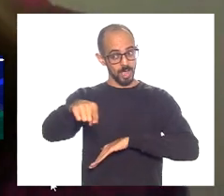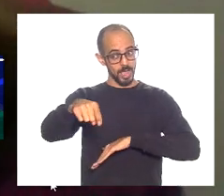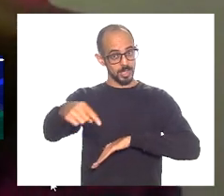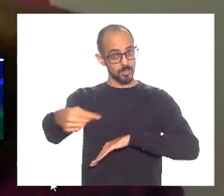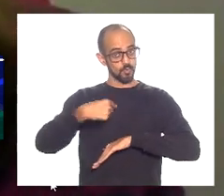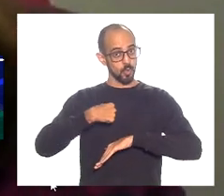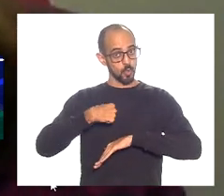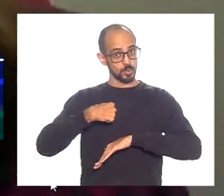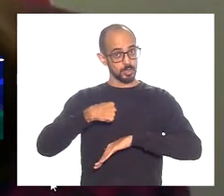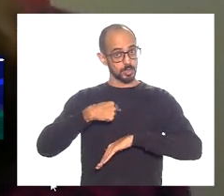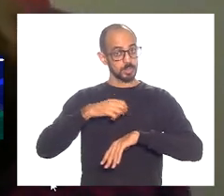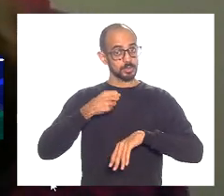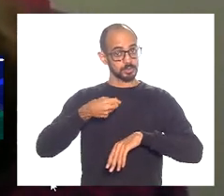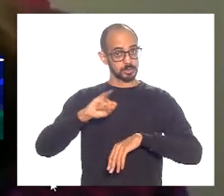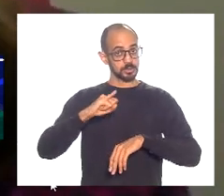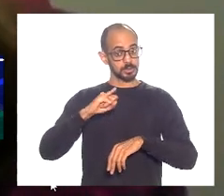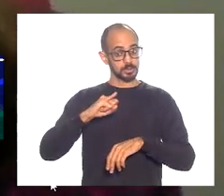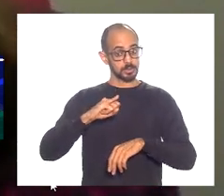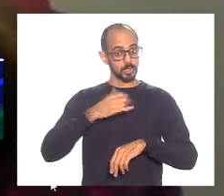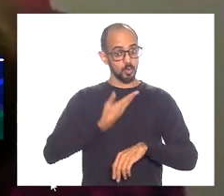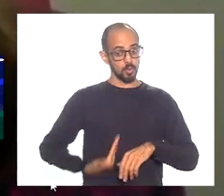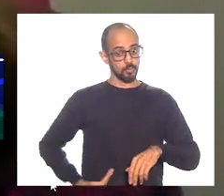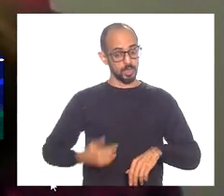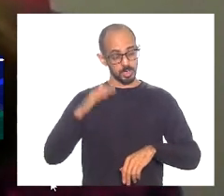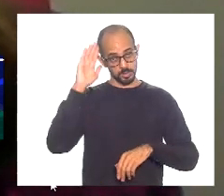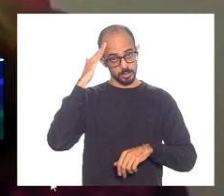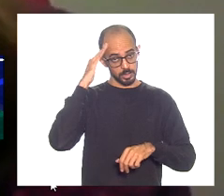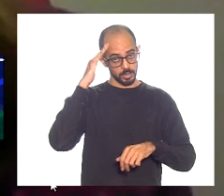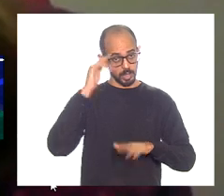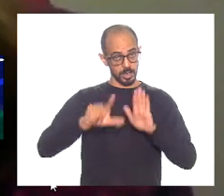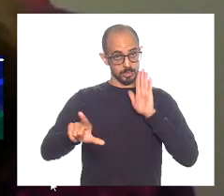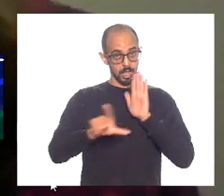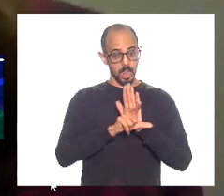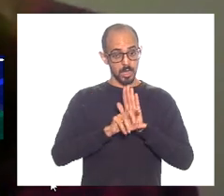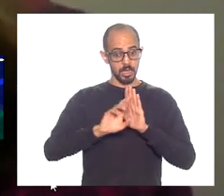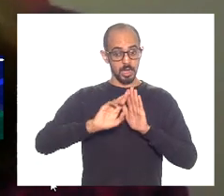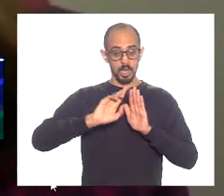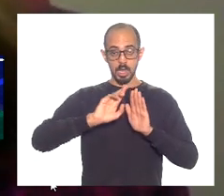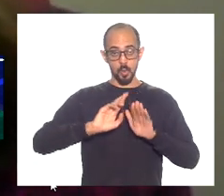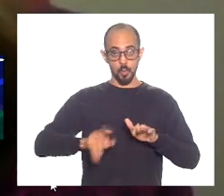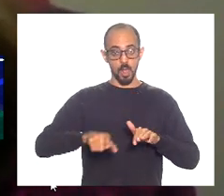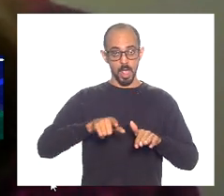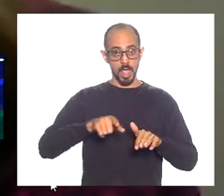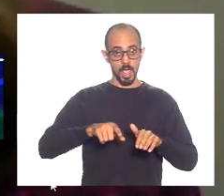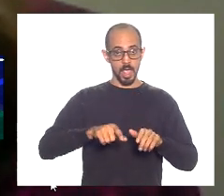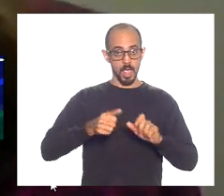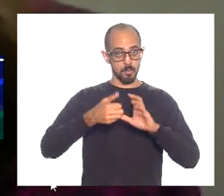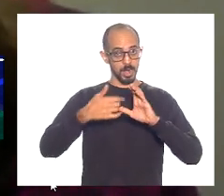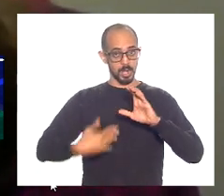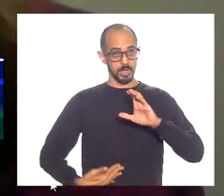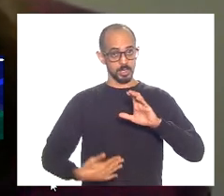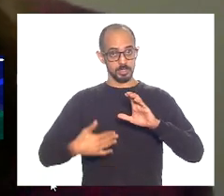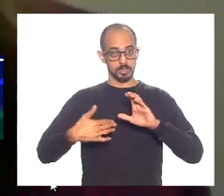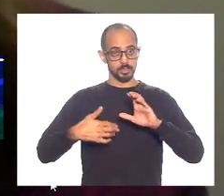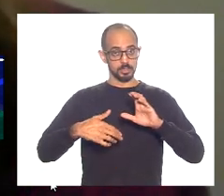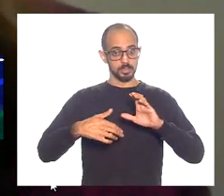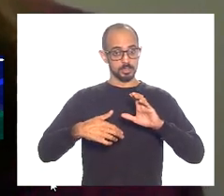um entendimento do governo que essa lei, né, não tem um caráter